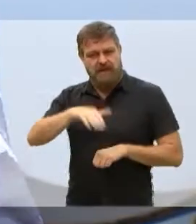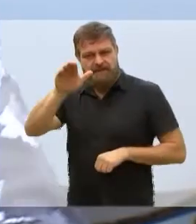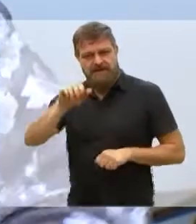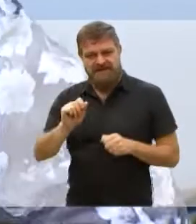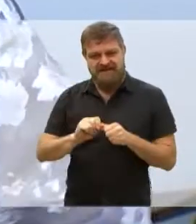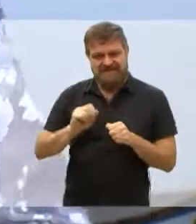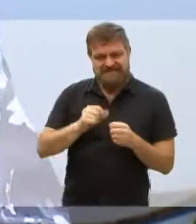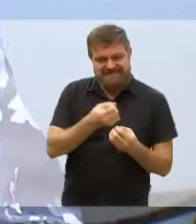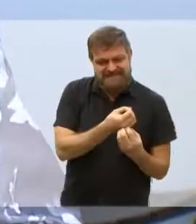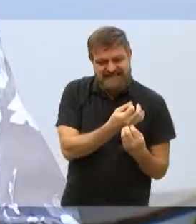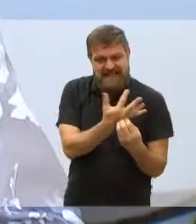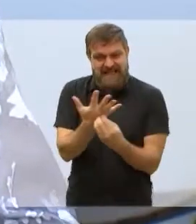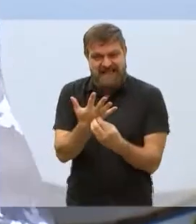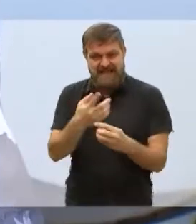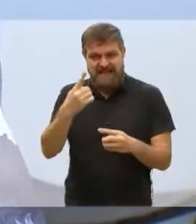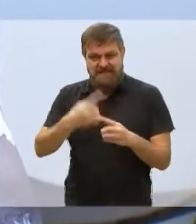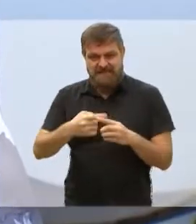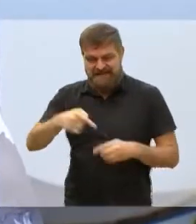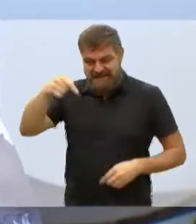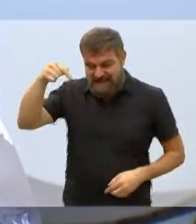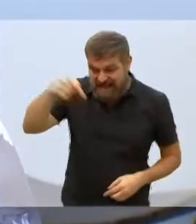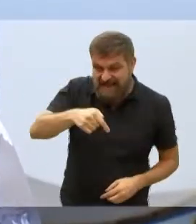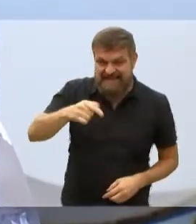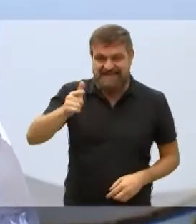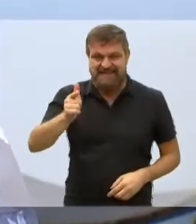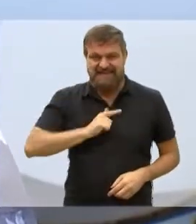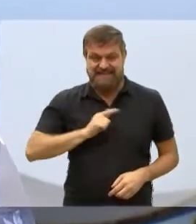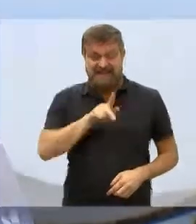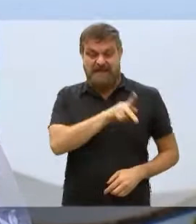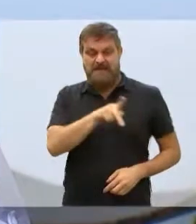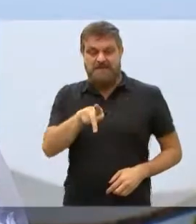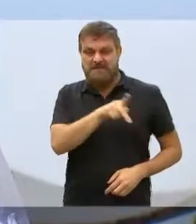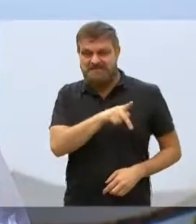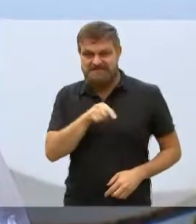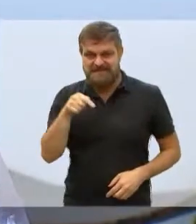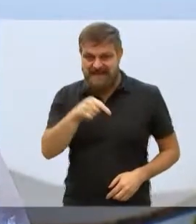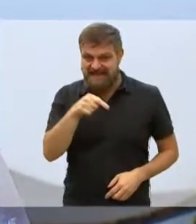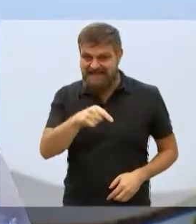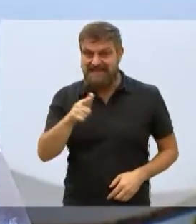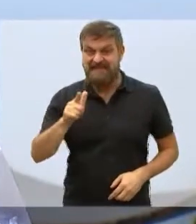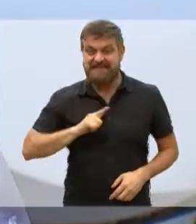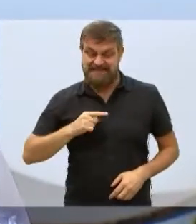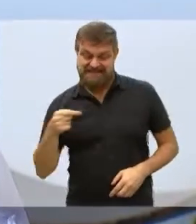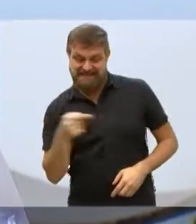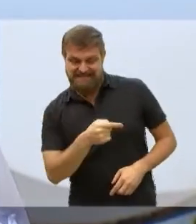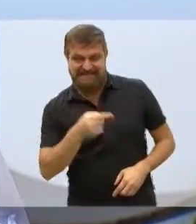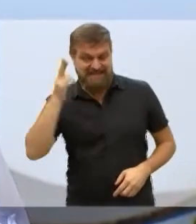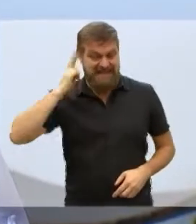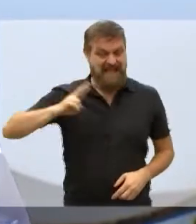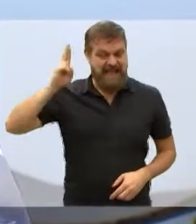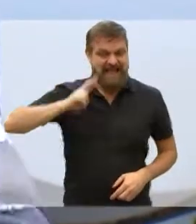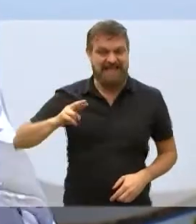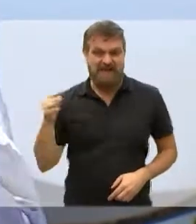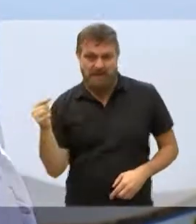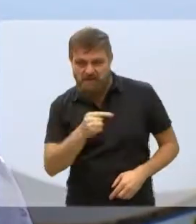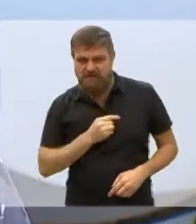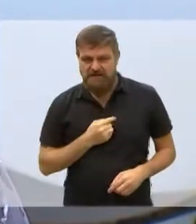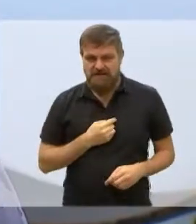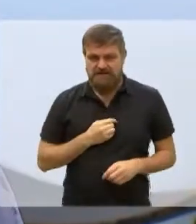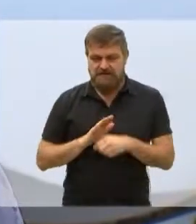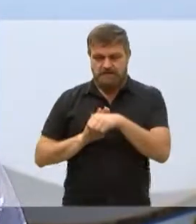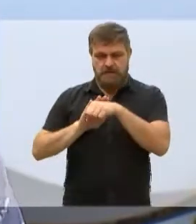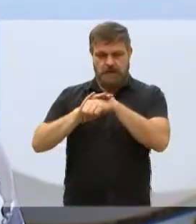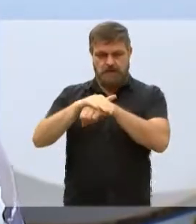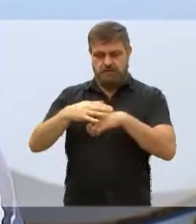muito mais do que fazer arte, porque a arteira aqui, mais do que professora de arte, a arteira aqui é a Raquel. Ela